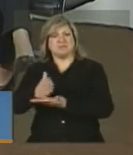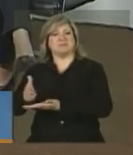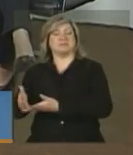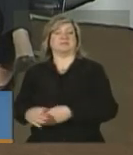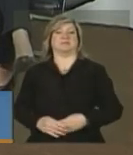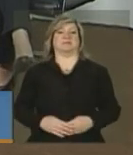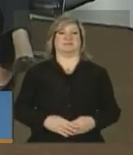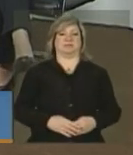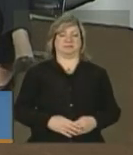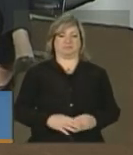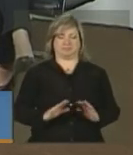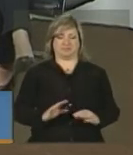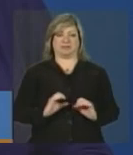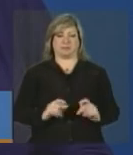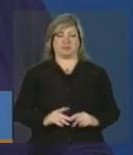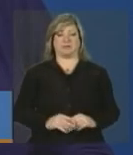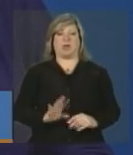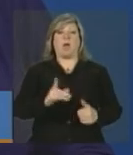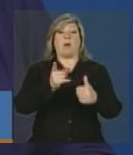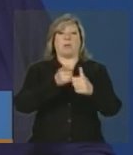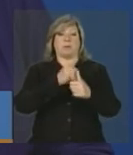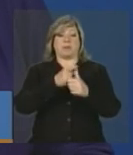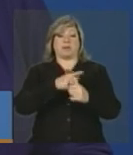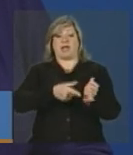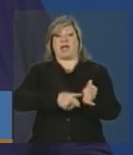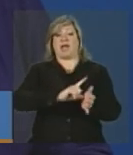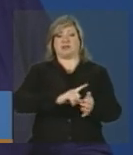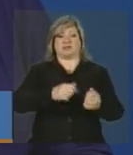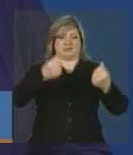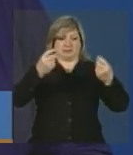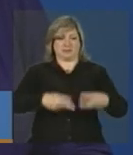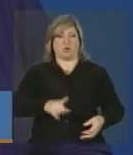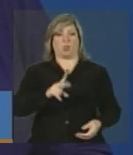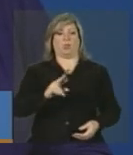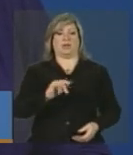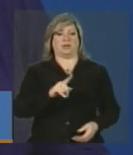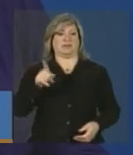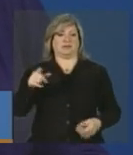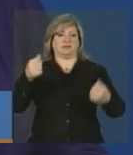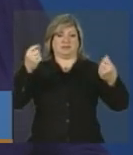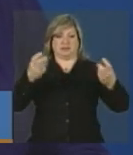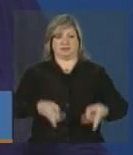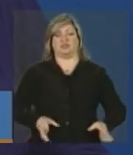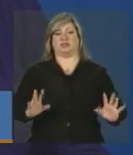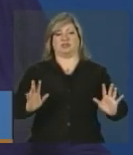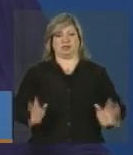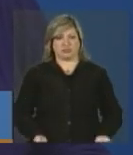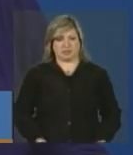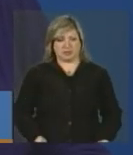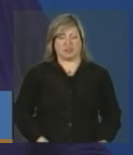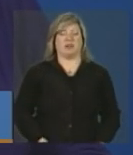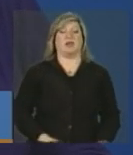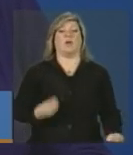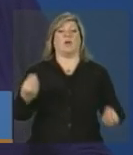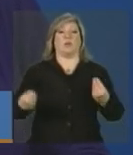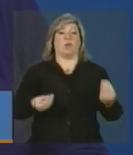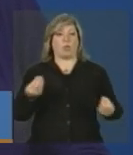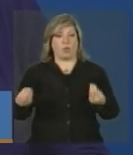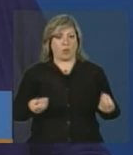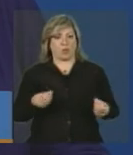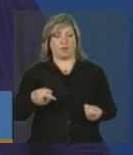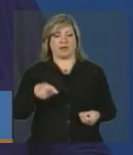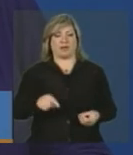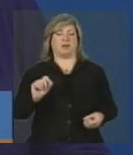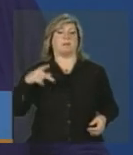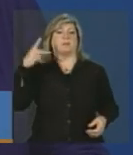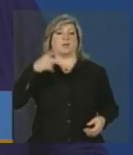fazer o censo, tá. No primeiro bloco, o Luiz, Otávio e o Sávio já puderam explicar dentro da nova